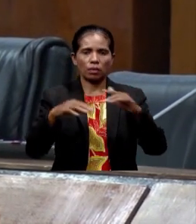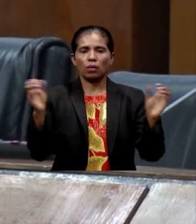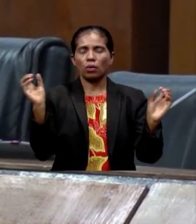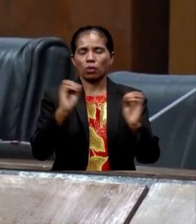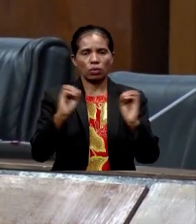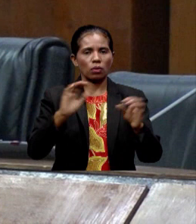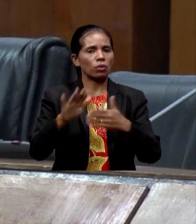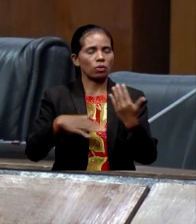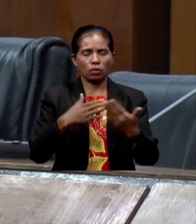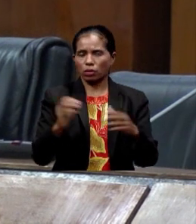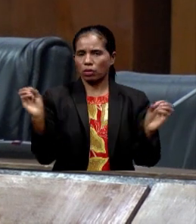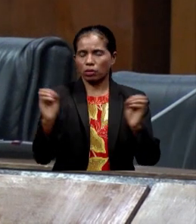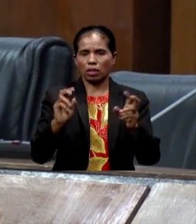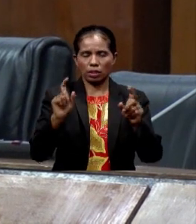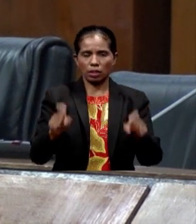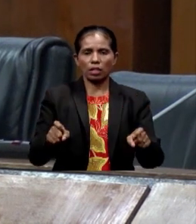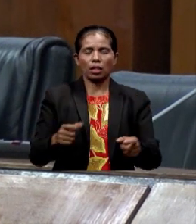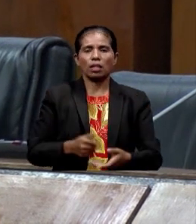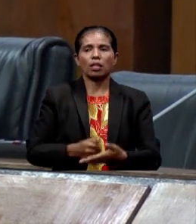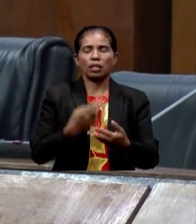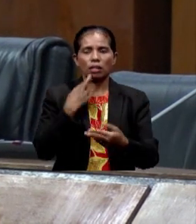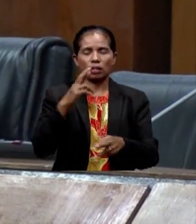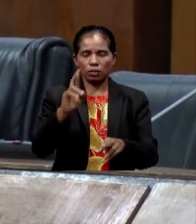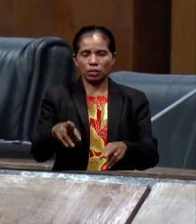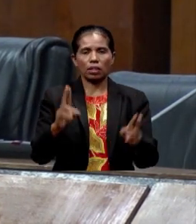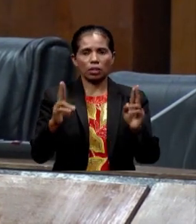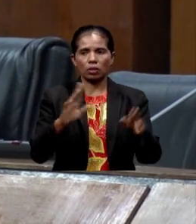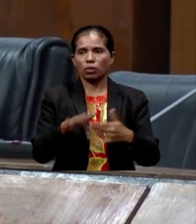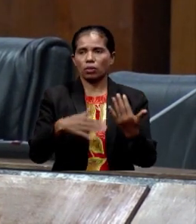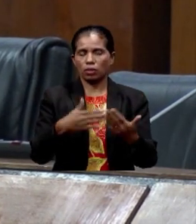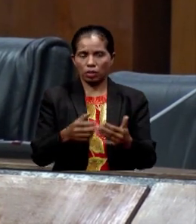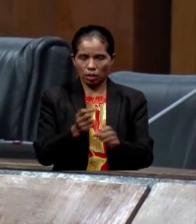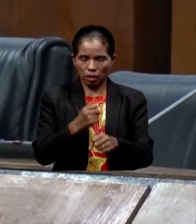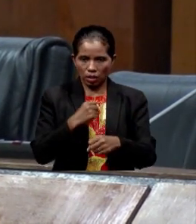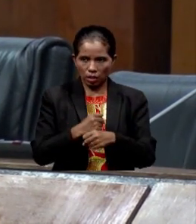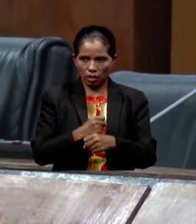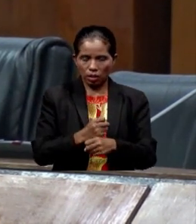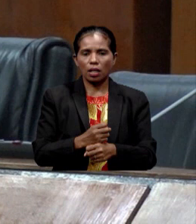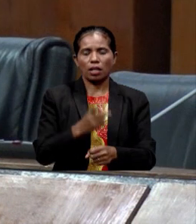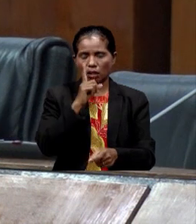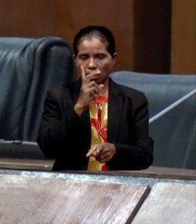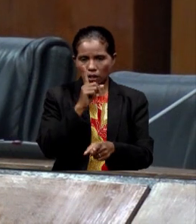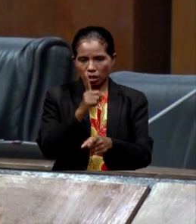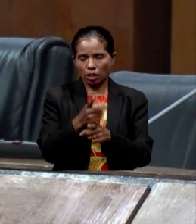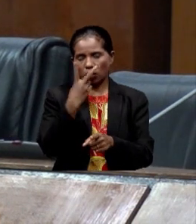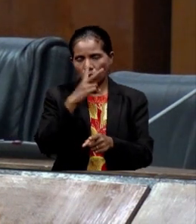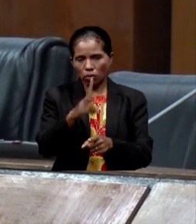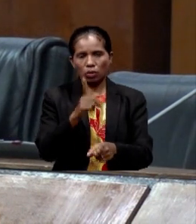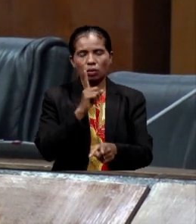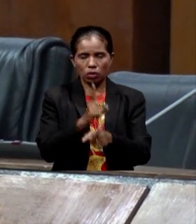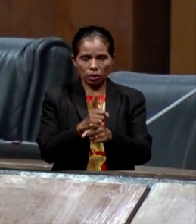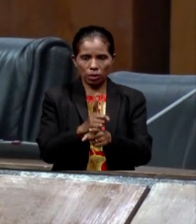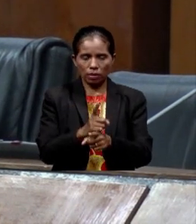katak tem que resolve da lida deit ho den lina frente, pe rototu, mas tem que halumos inspeção harela los caso por caso katak los do nigalaya